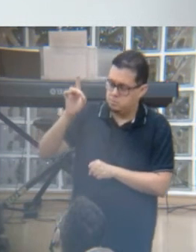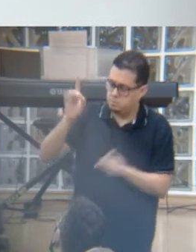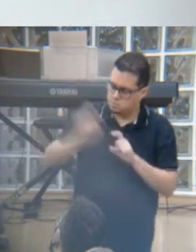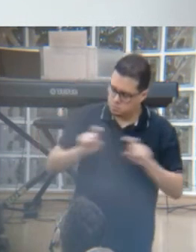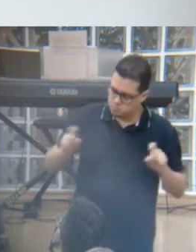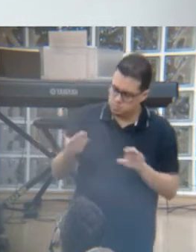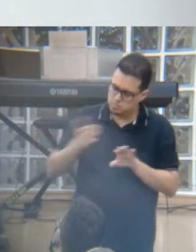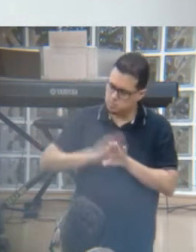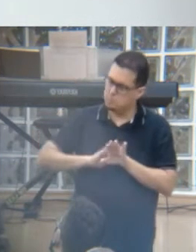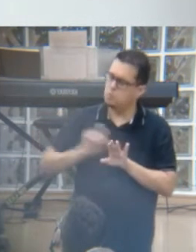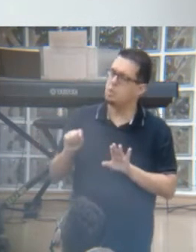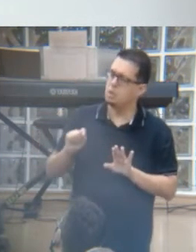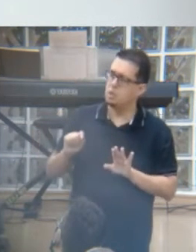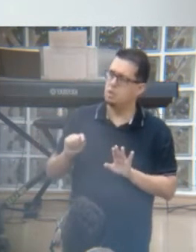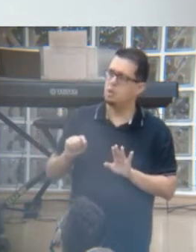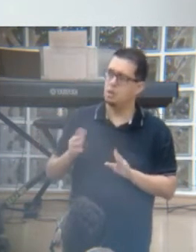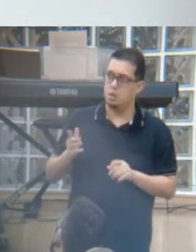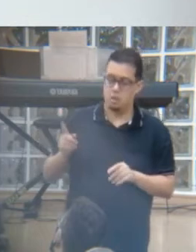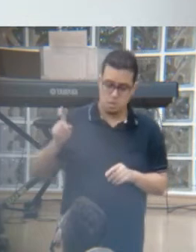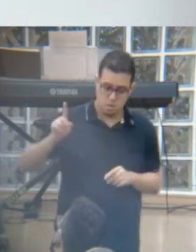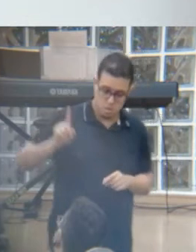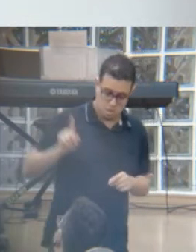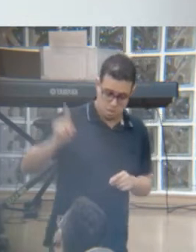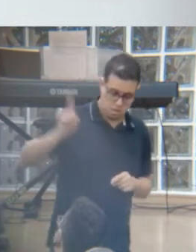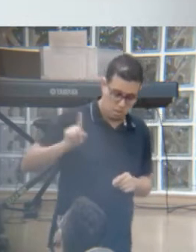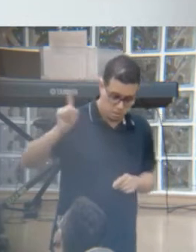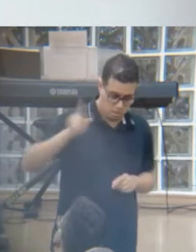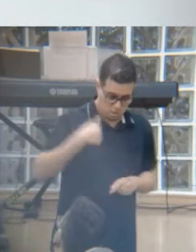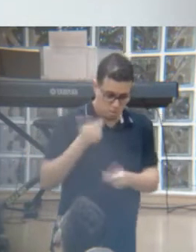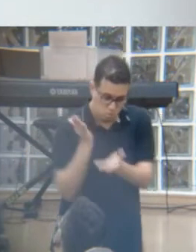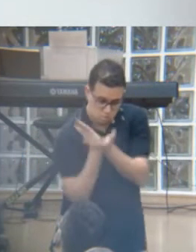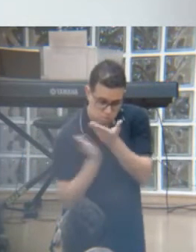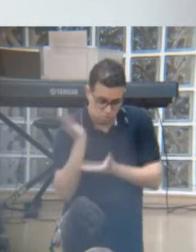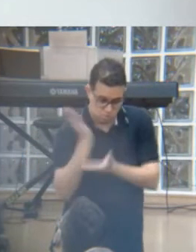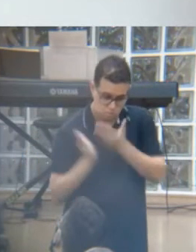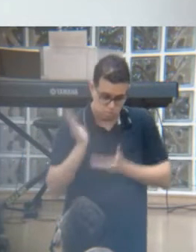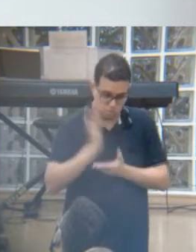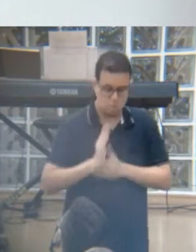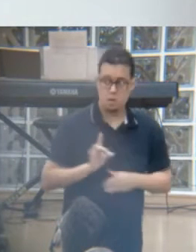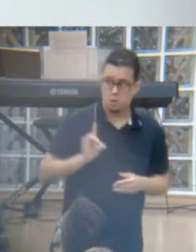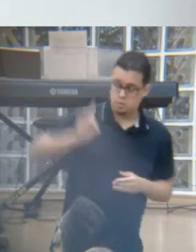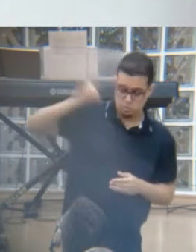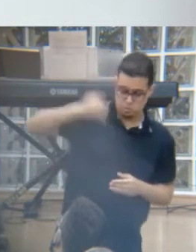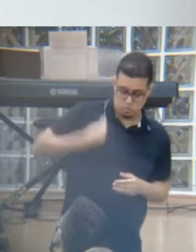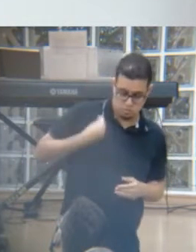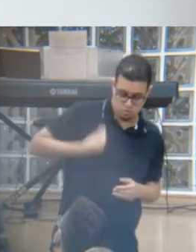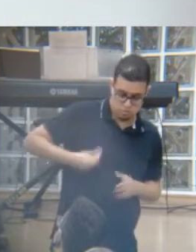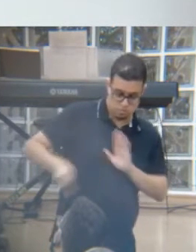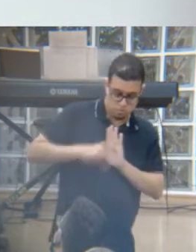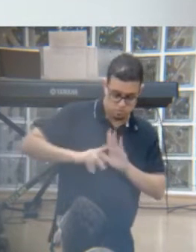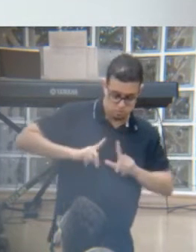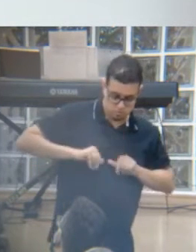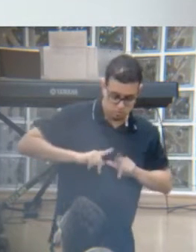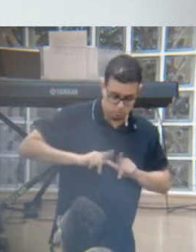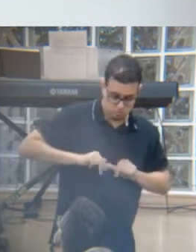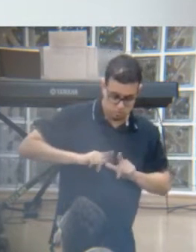eu sirvo. Né? Ele está dizendo, o Deus vivo, o Deus de Israel, perante cuja